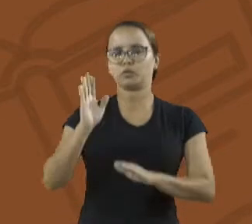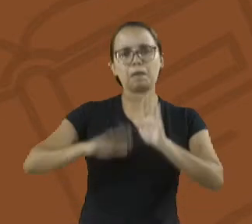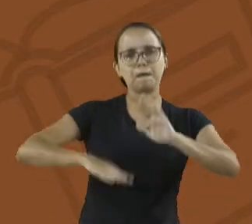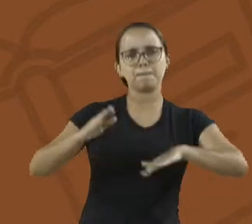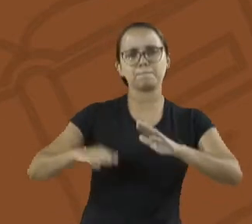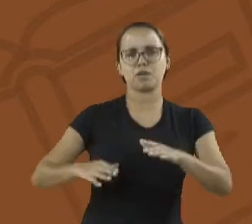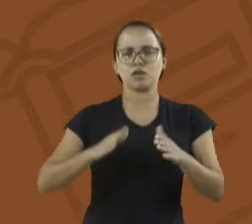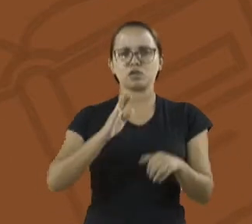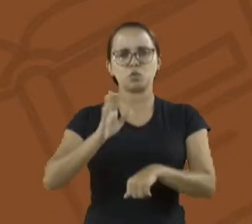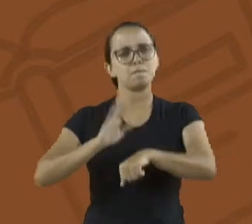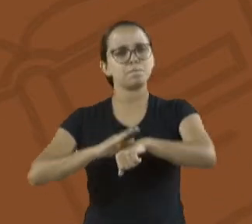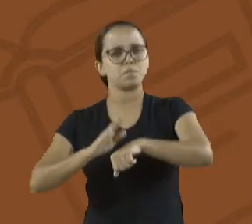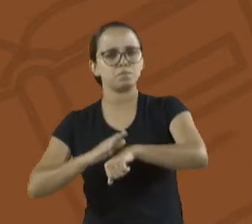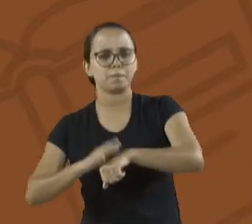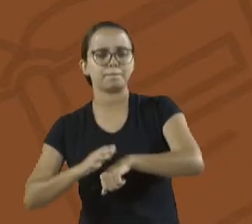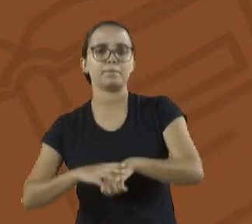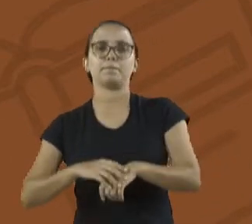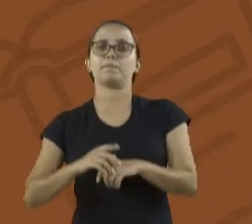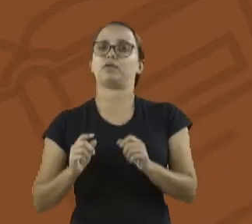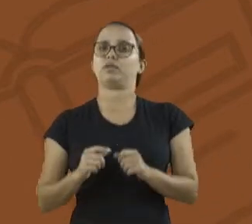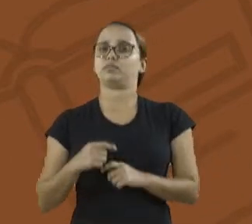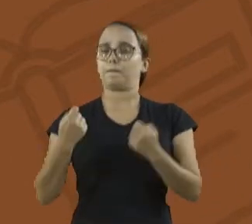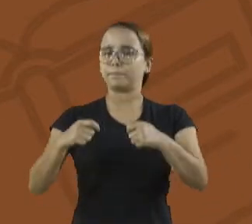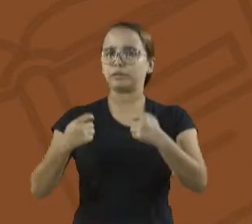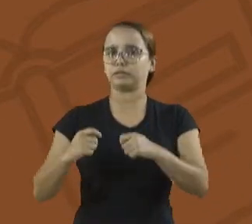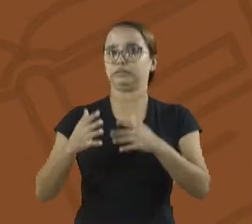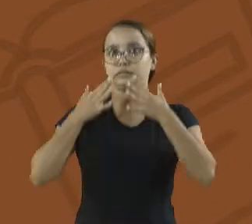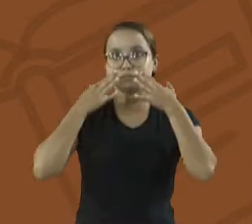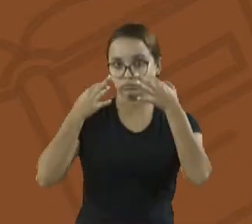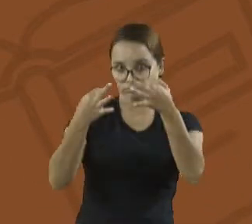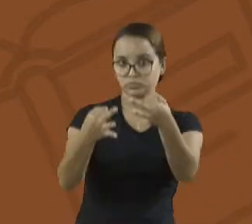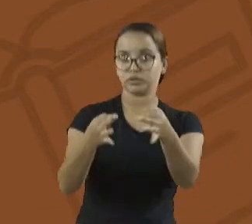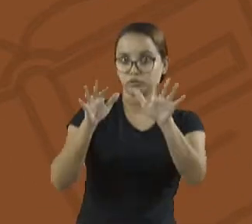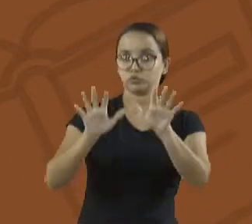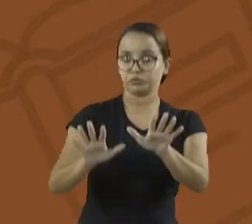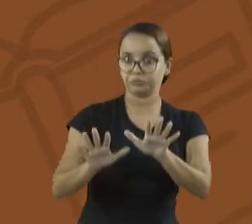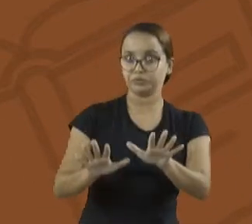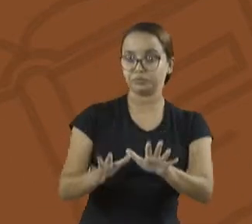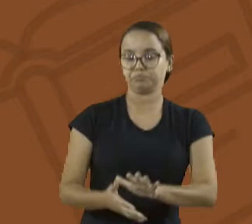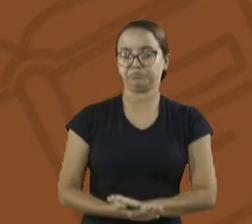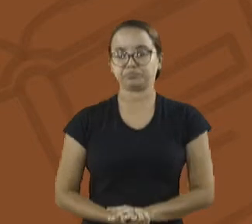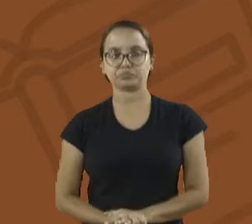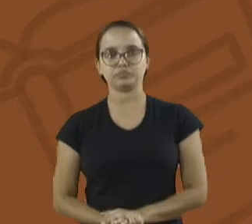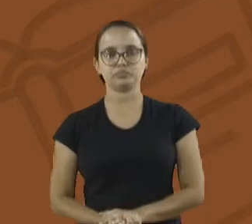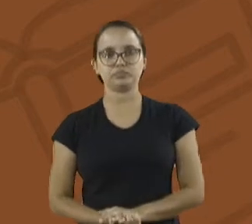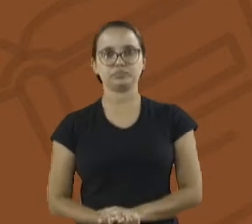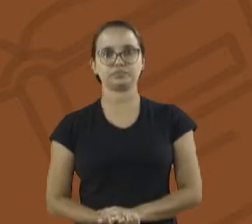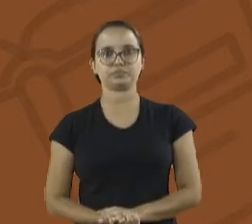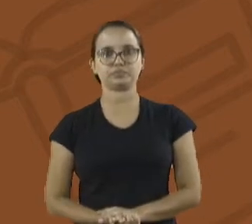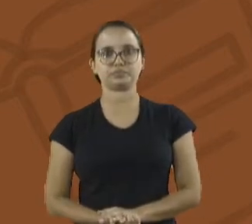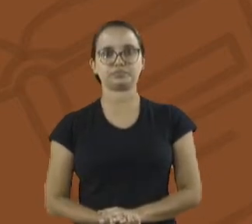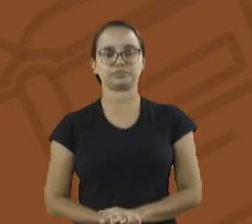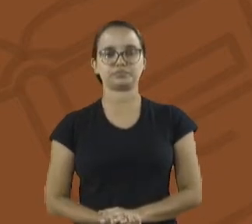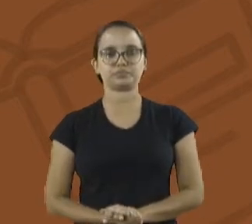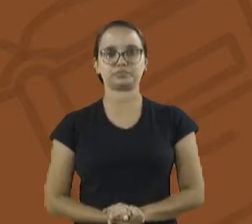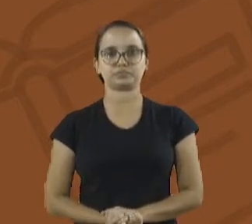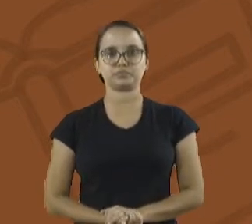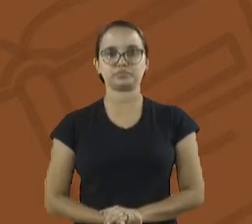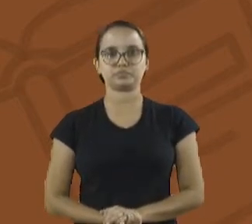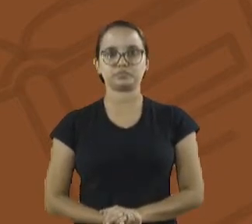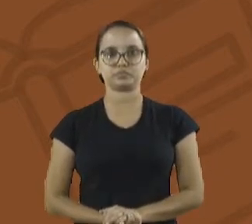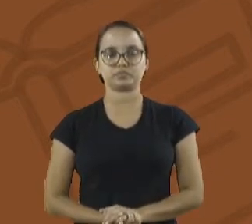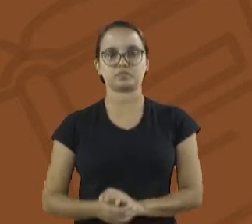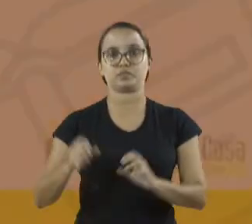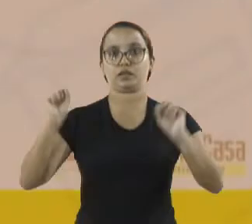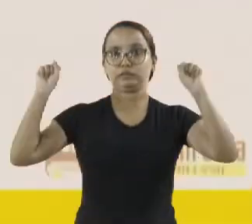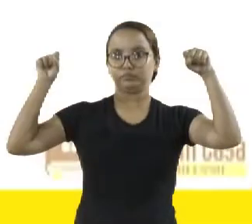vestimenta, mas a gente também tem que fazer com que isso nos traga benefícios no dia a dia. A